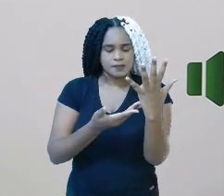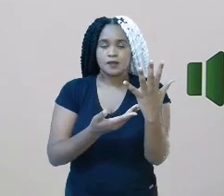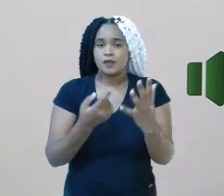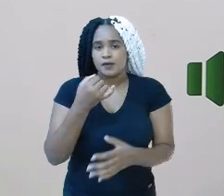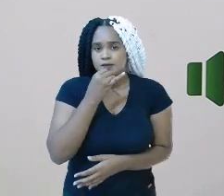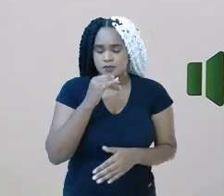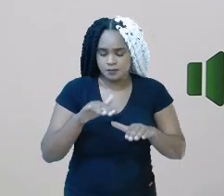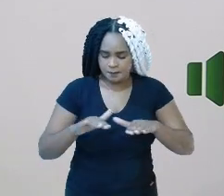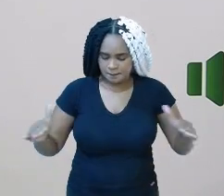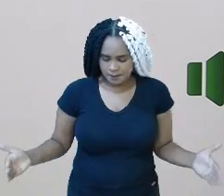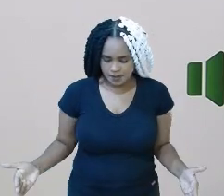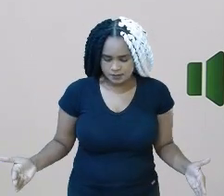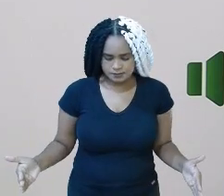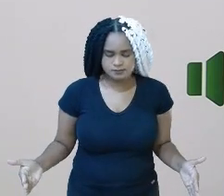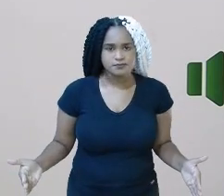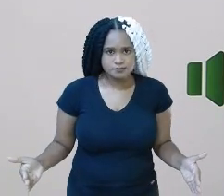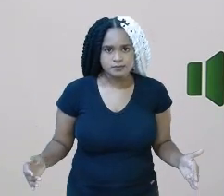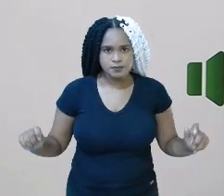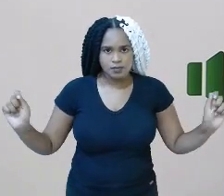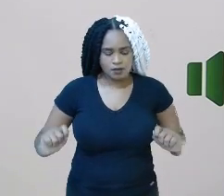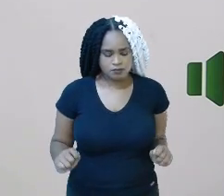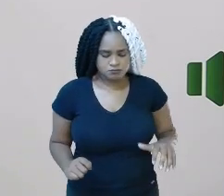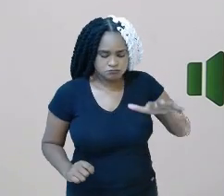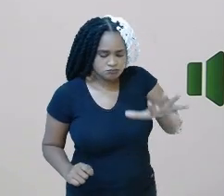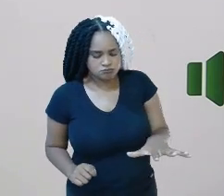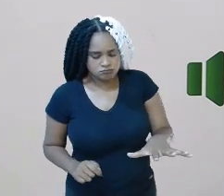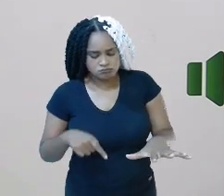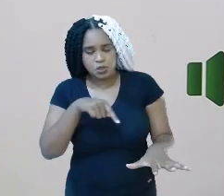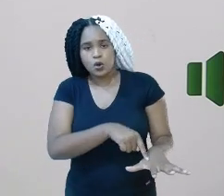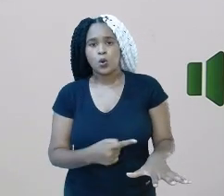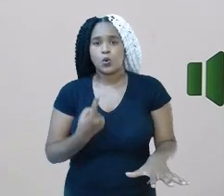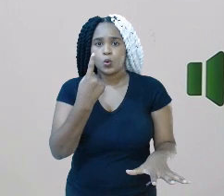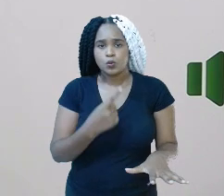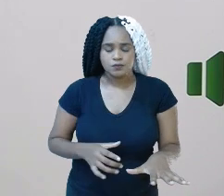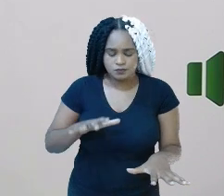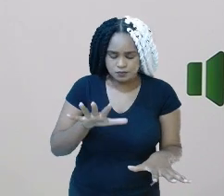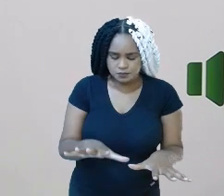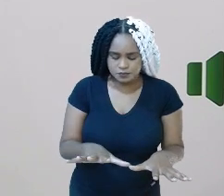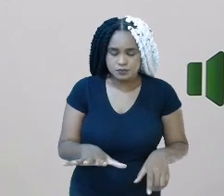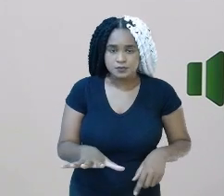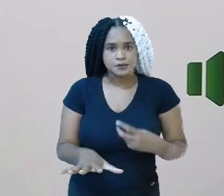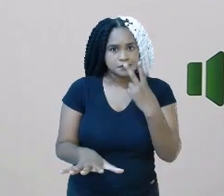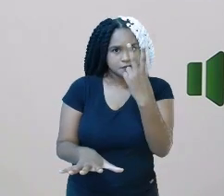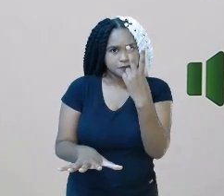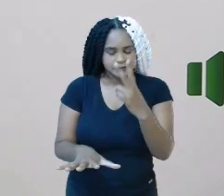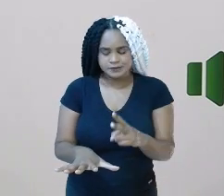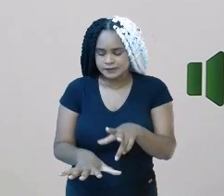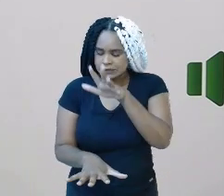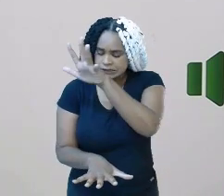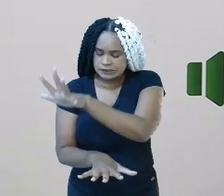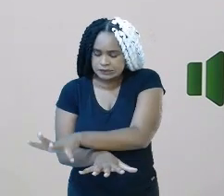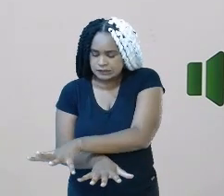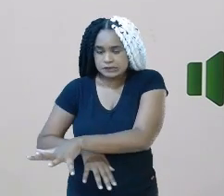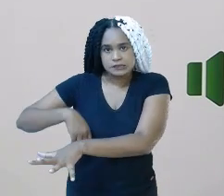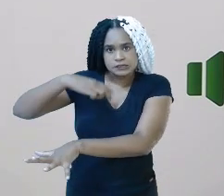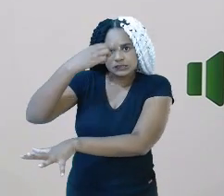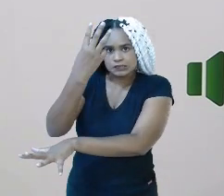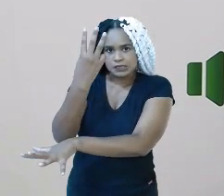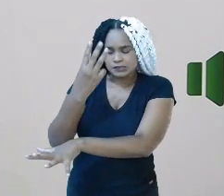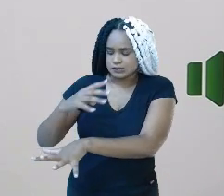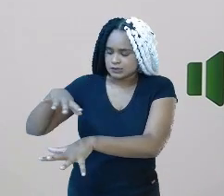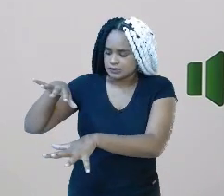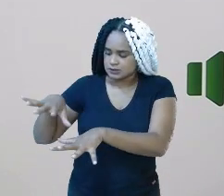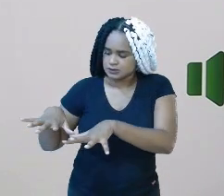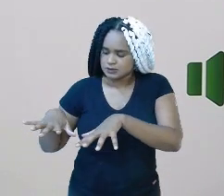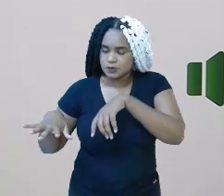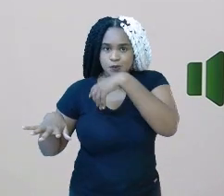em palmos, por exemplo, eu faria 1, 2, 3,